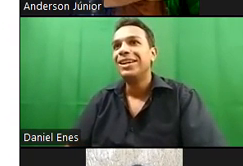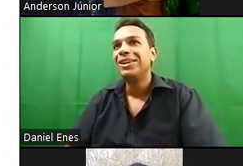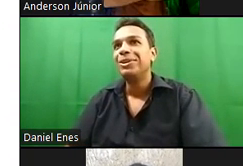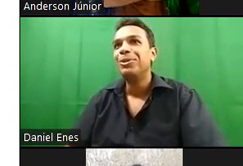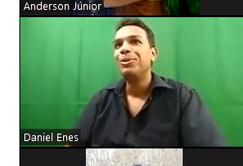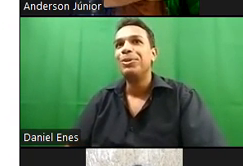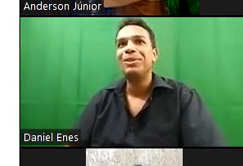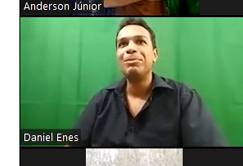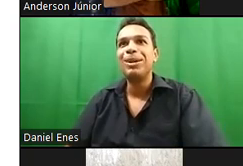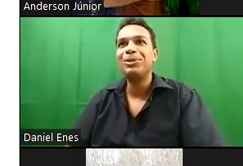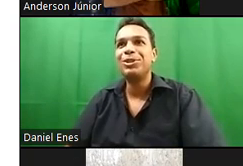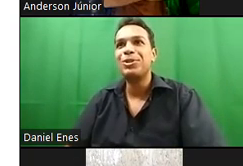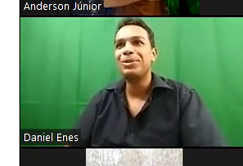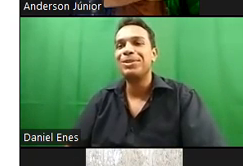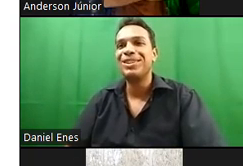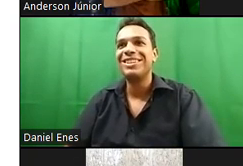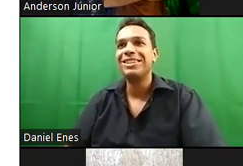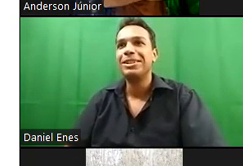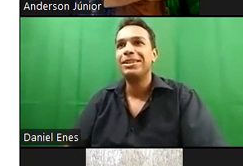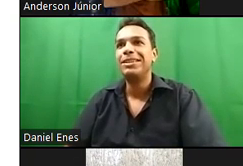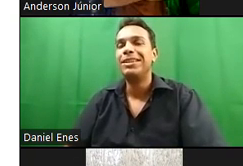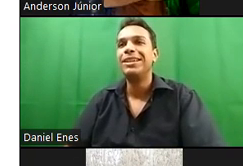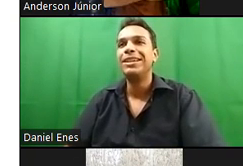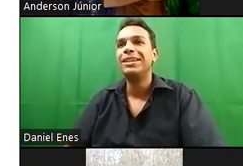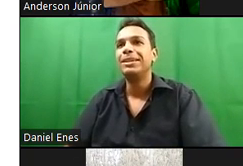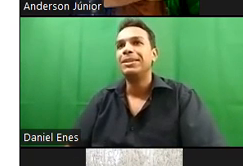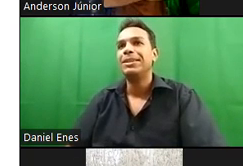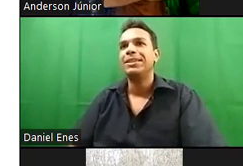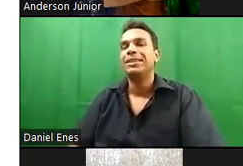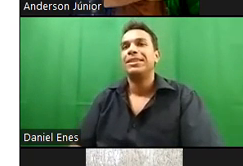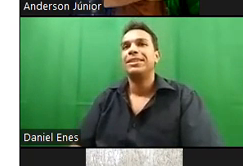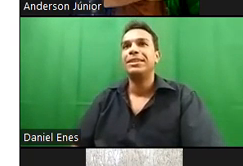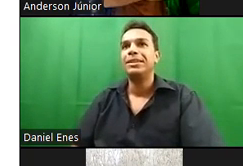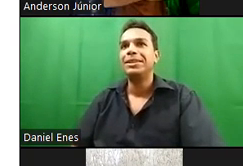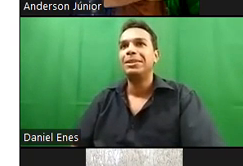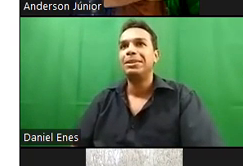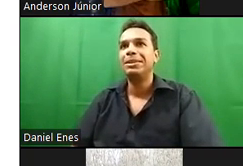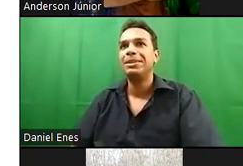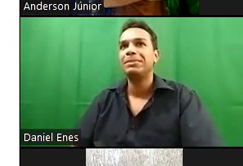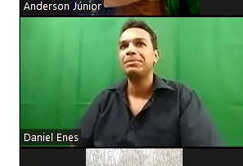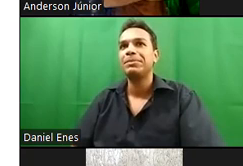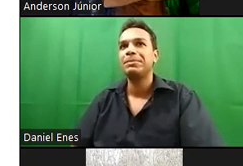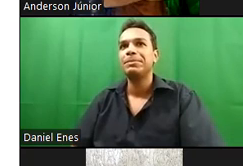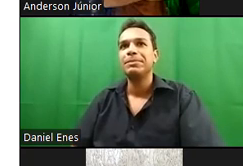Daniel. Boa noite, Daniel. Obrigada, né, pela sua palestra aqui. Achei muito top. Pena que eu não consegui chegar antes.